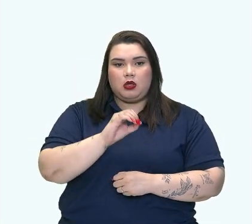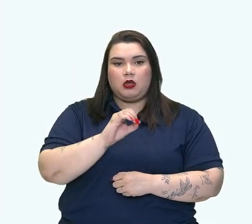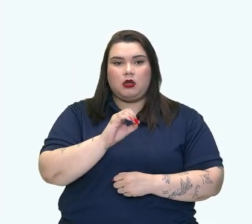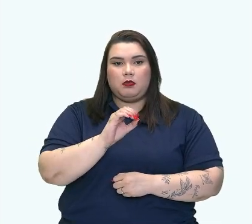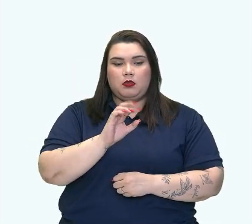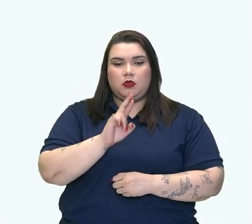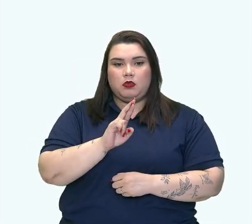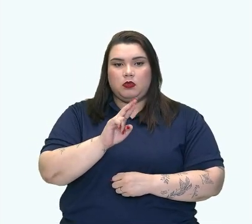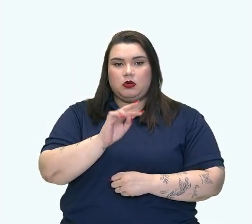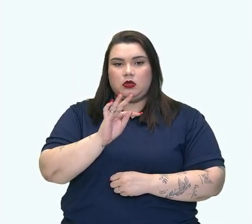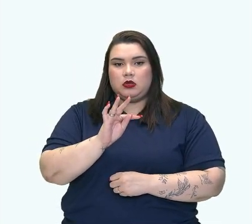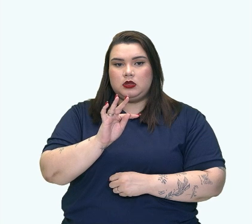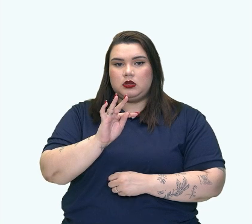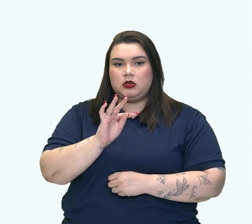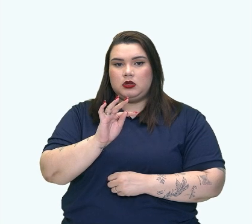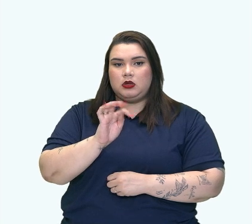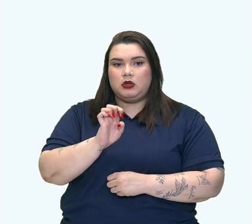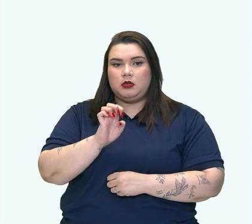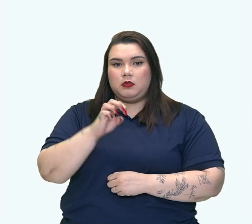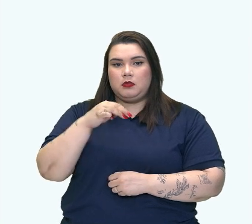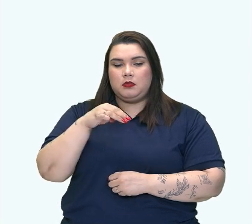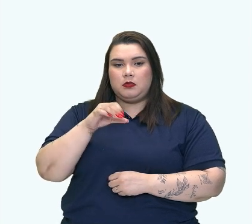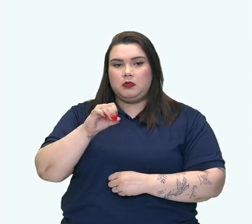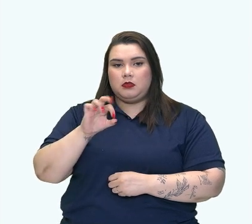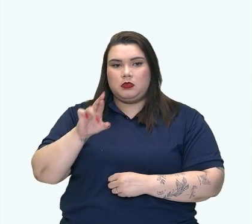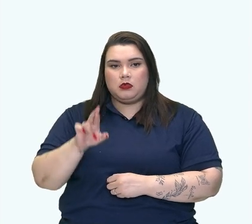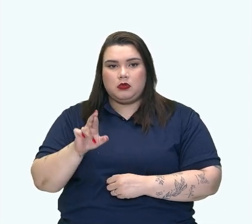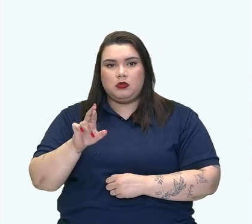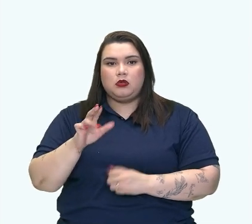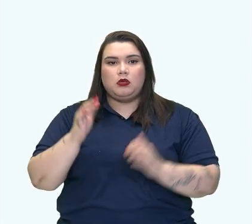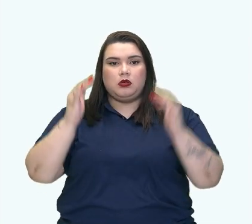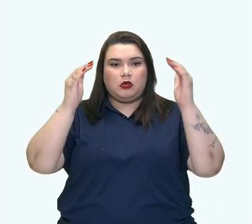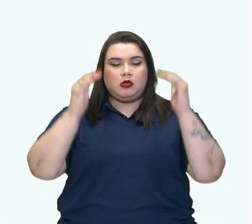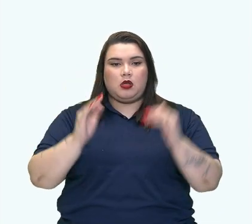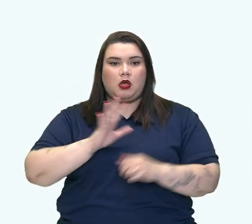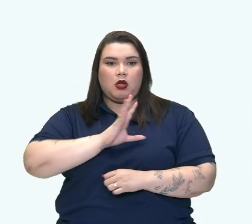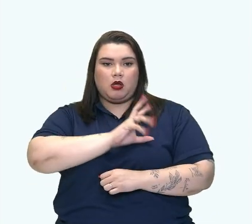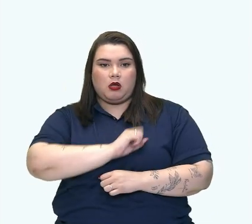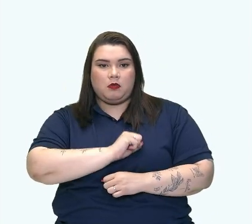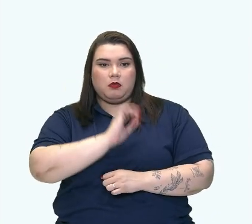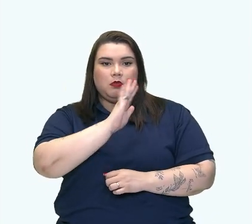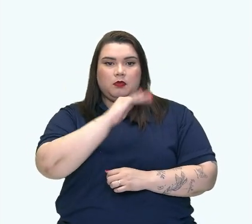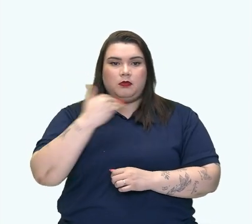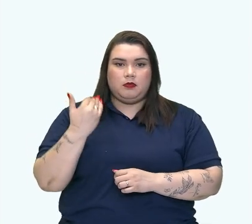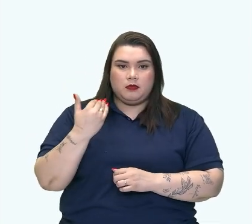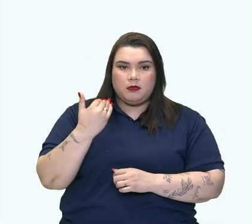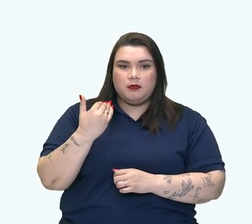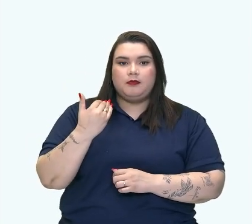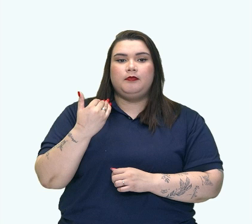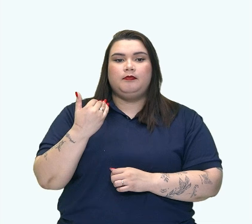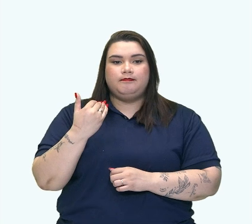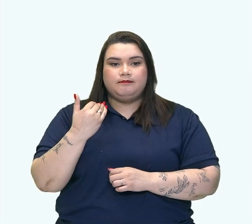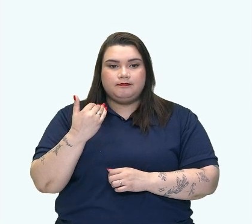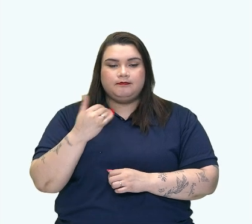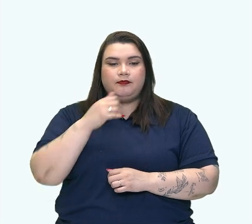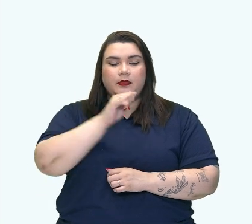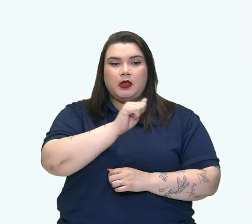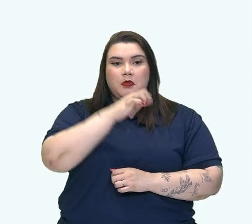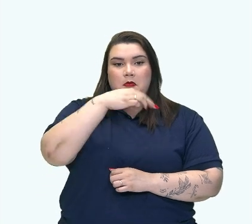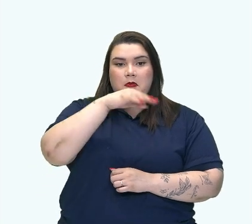e mor. Então, amor, amor, amor, a morte, amorter, amorter,